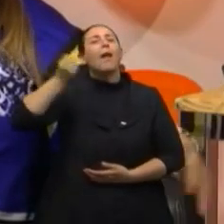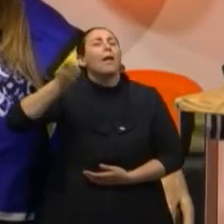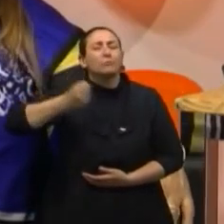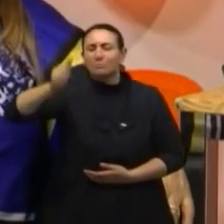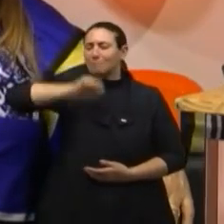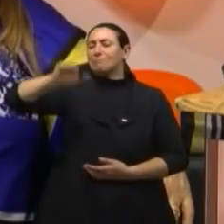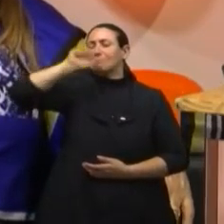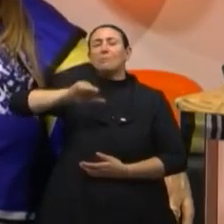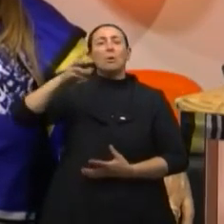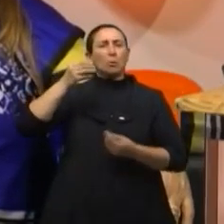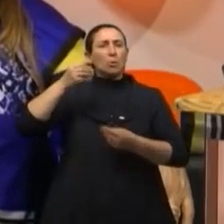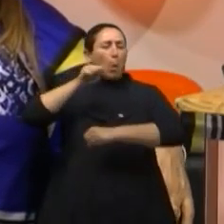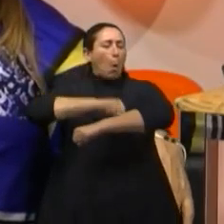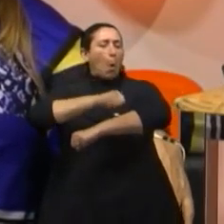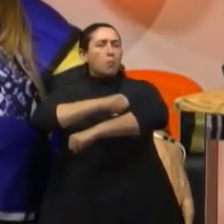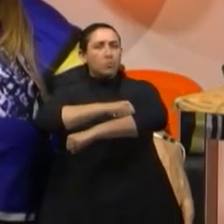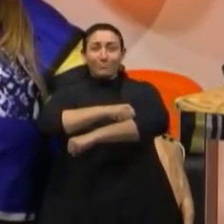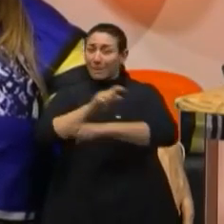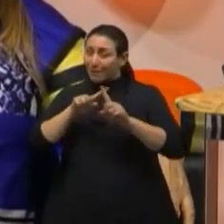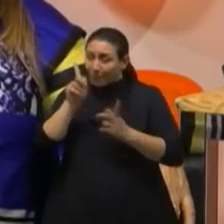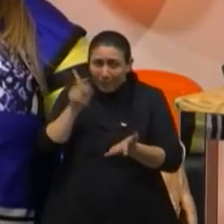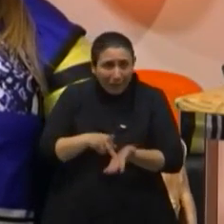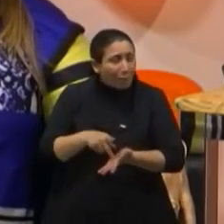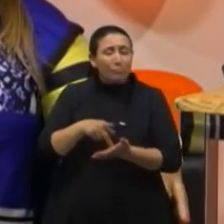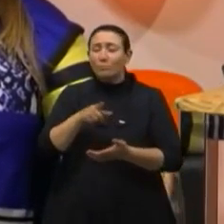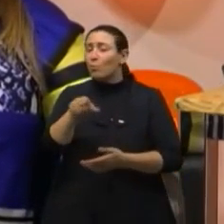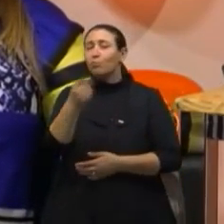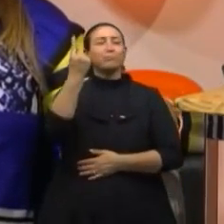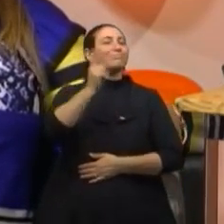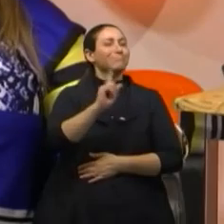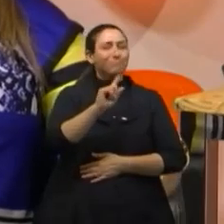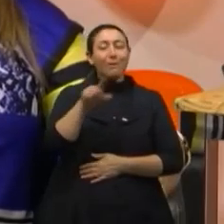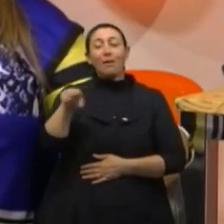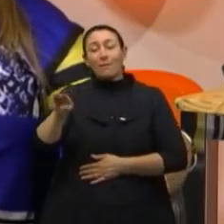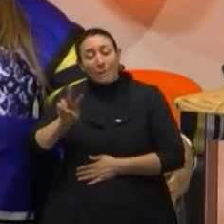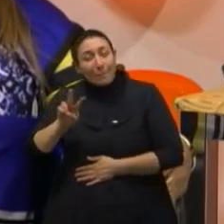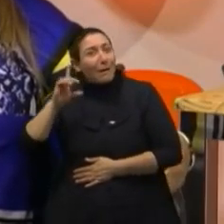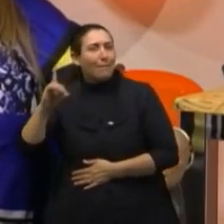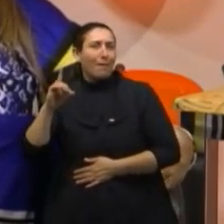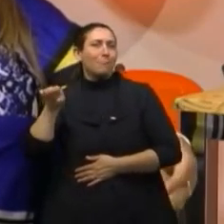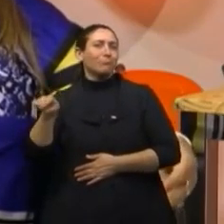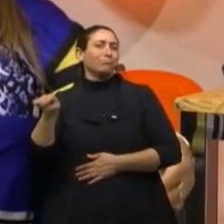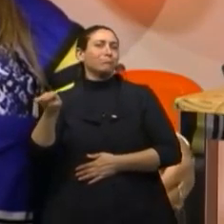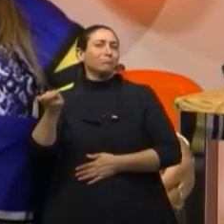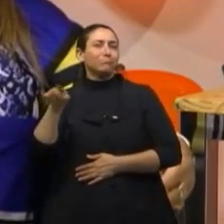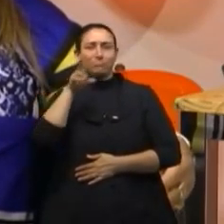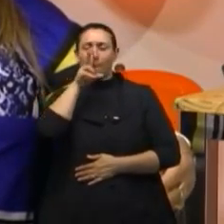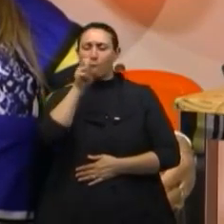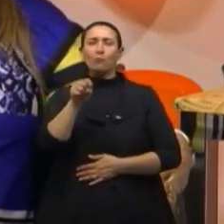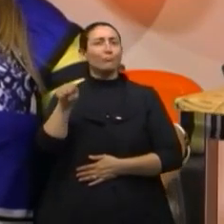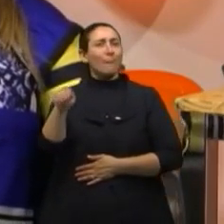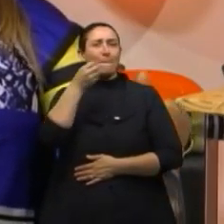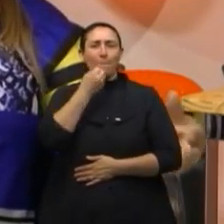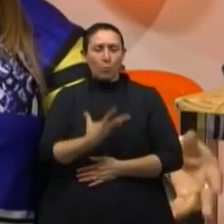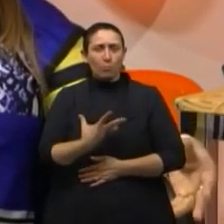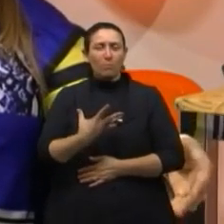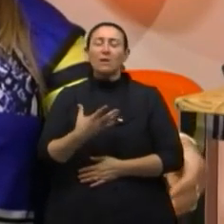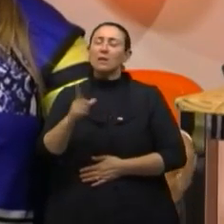vai não não vai fixar quem fixa é a vitamina D então e nós temos uma fonte de graça